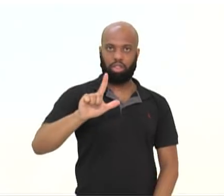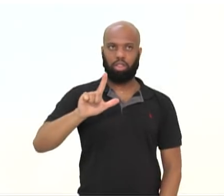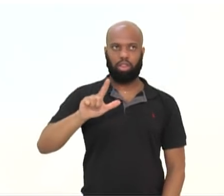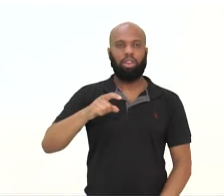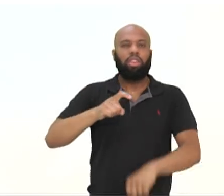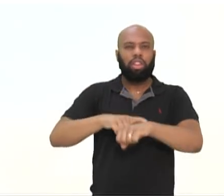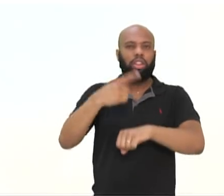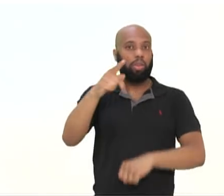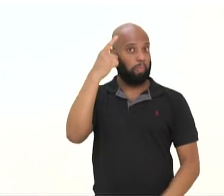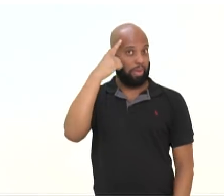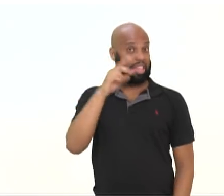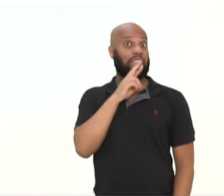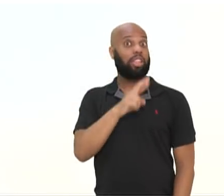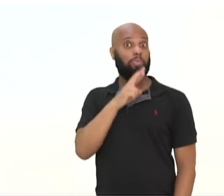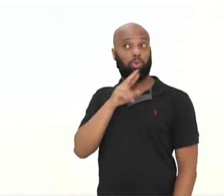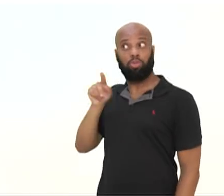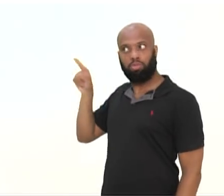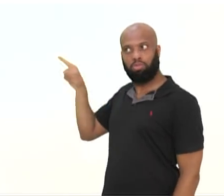Deixa um tempinho para você pensar.